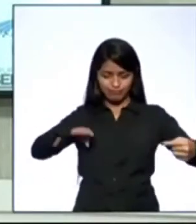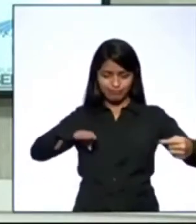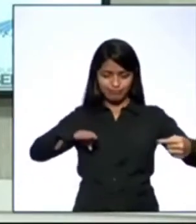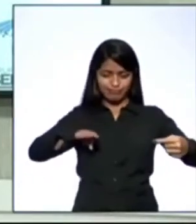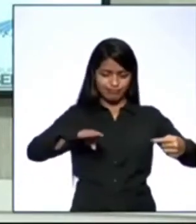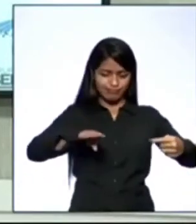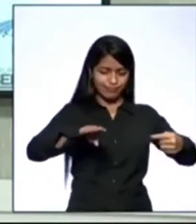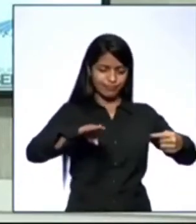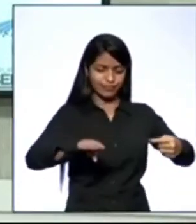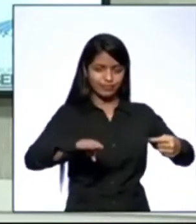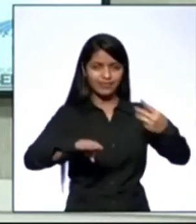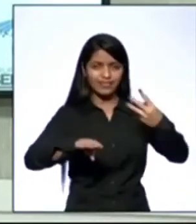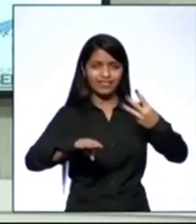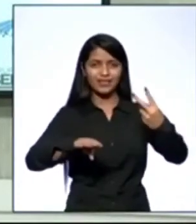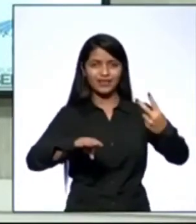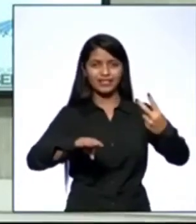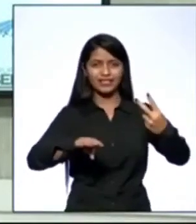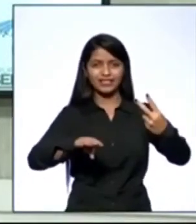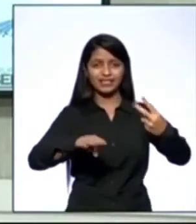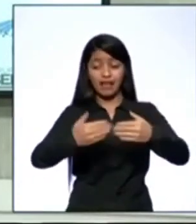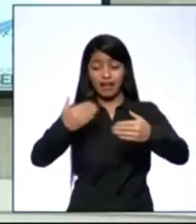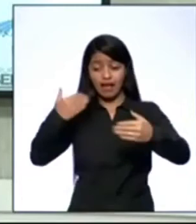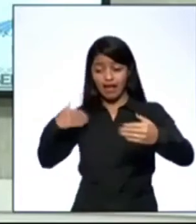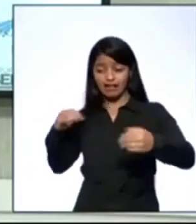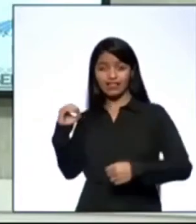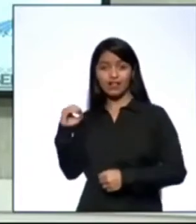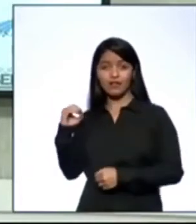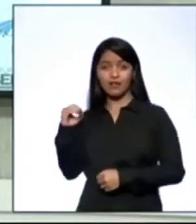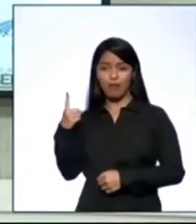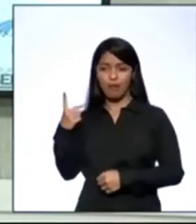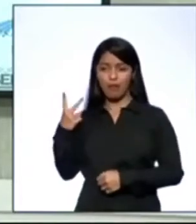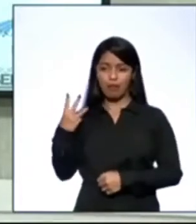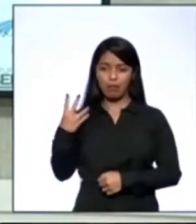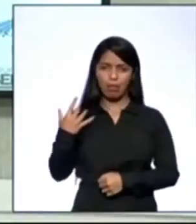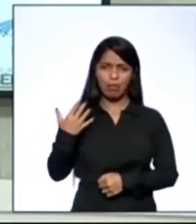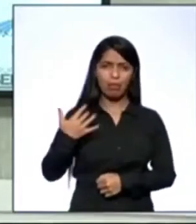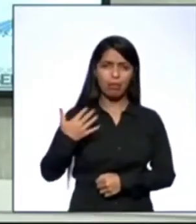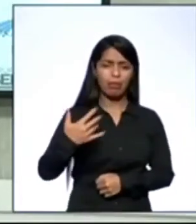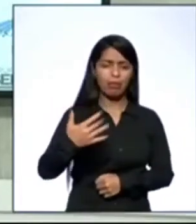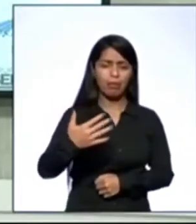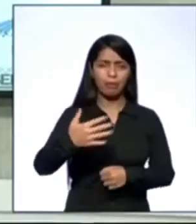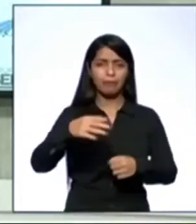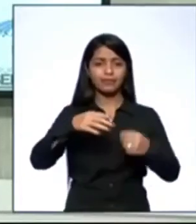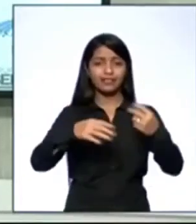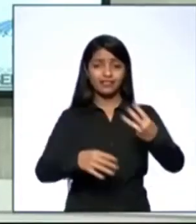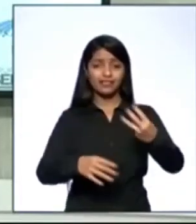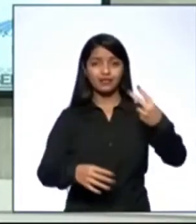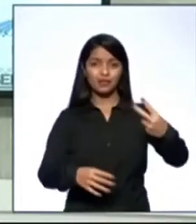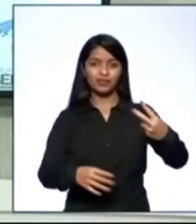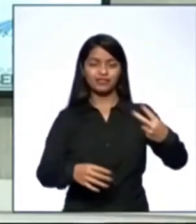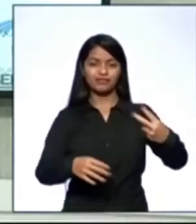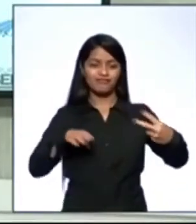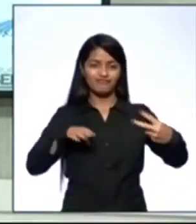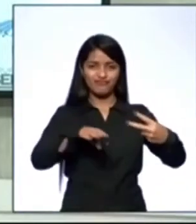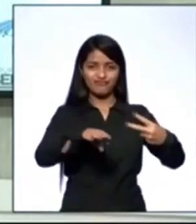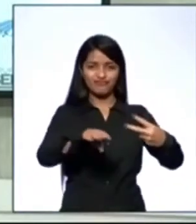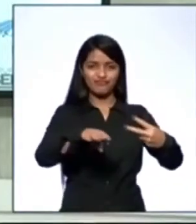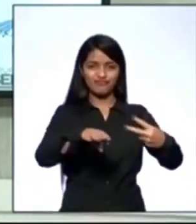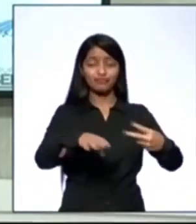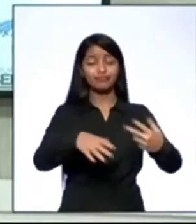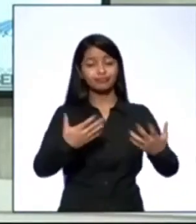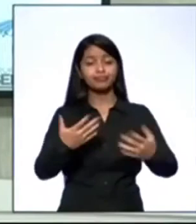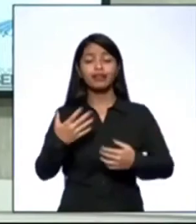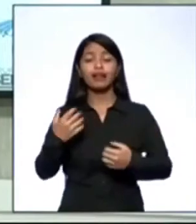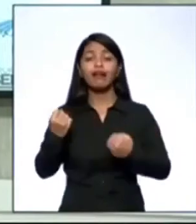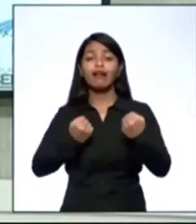32 quilômetros de um marco zero, que está lá no início da rodovia. Quando o carro muda de posição na